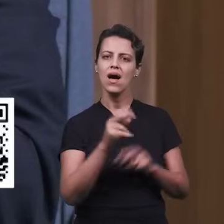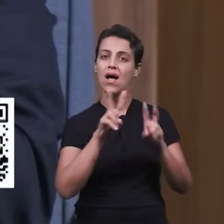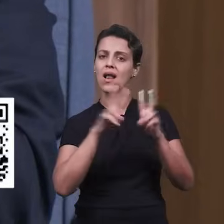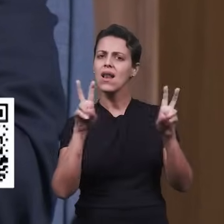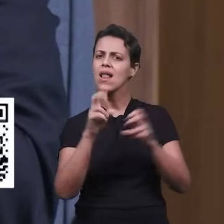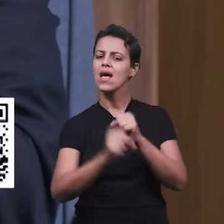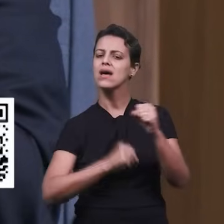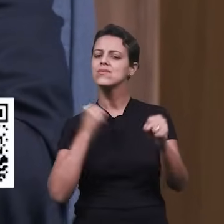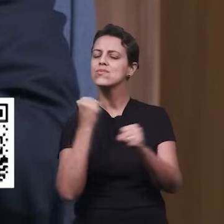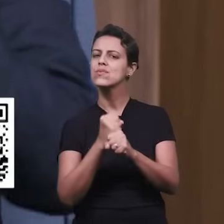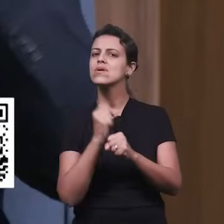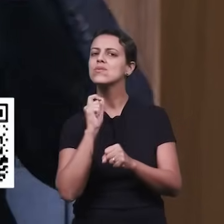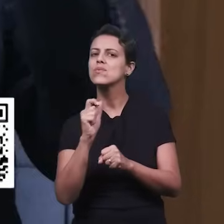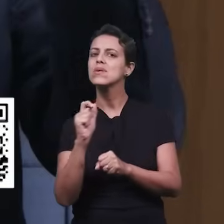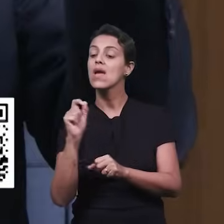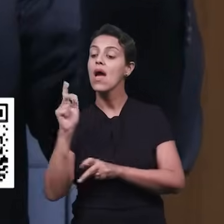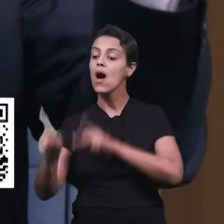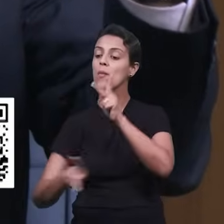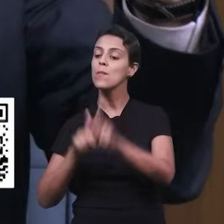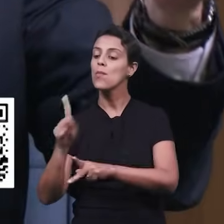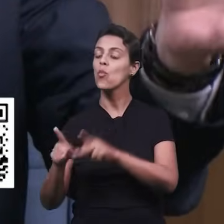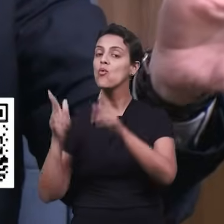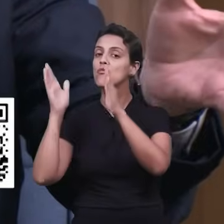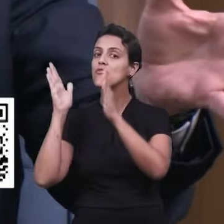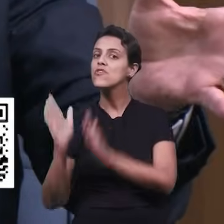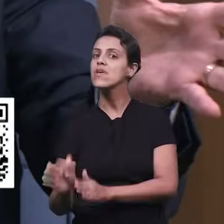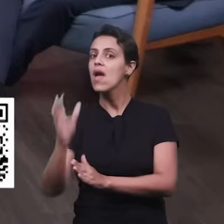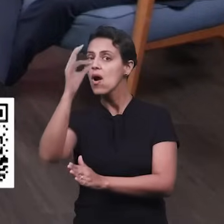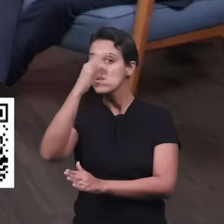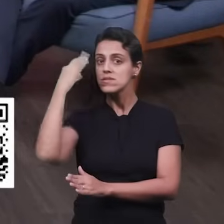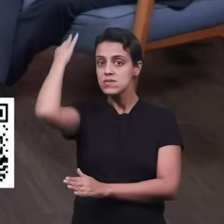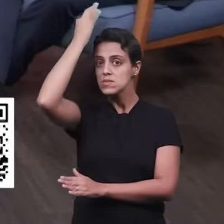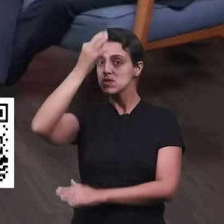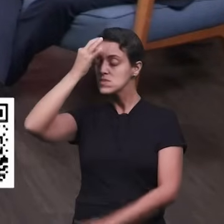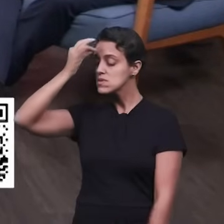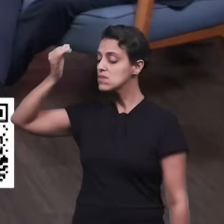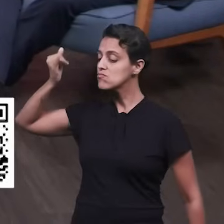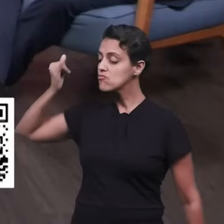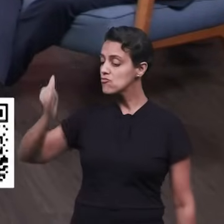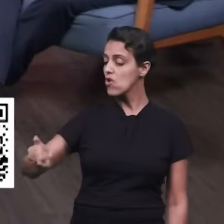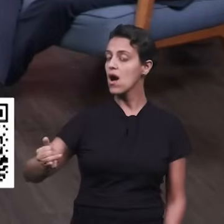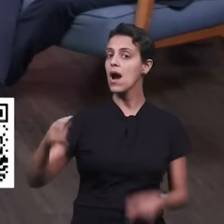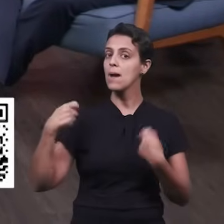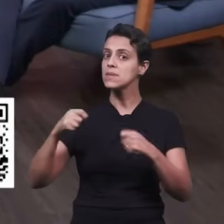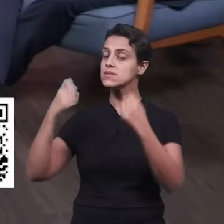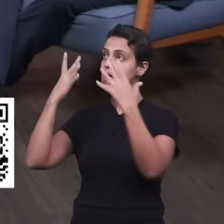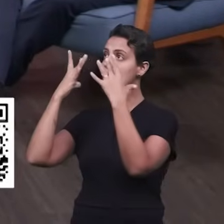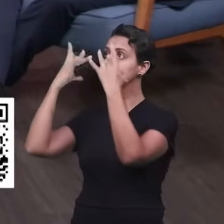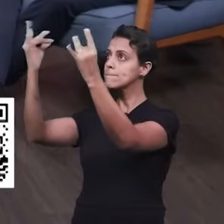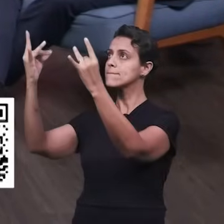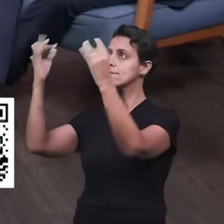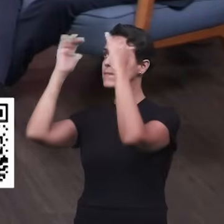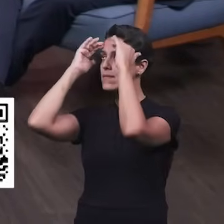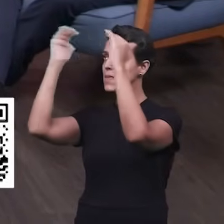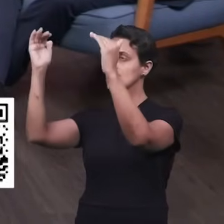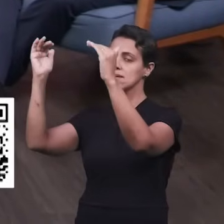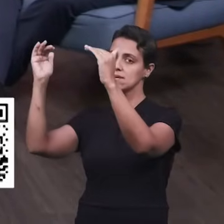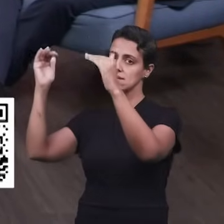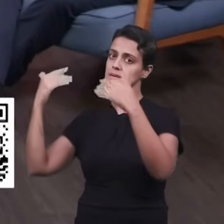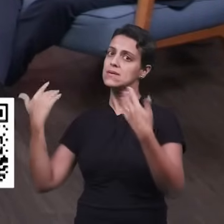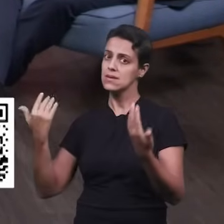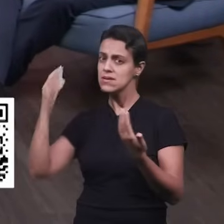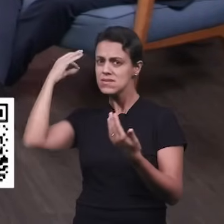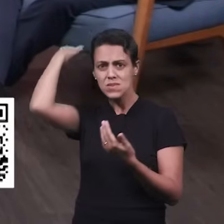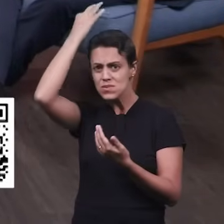o lema do ano? Se hoje ouvirdes a minha voz, quem tem ouvidos, quem tem ouvidos, ouça o que o Espírito Santo. Então o Espírito Santo está